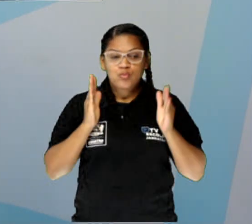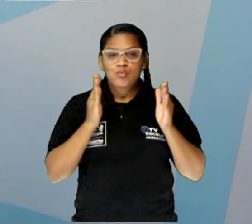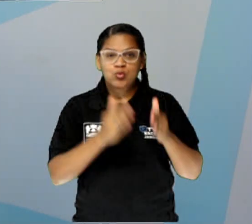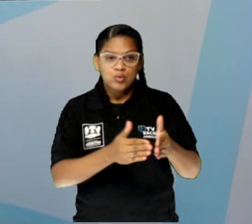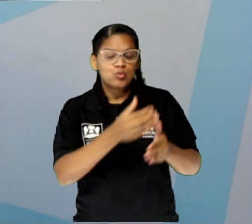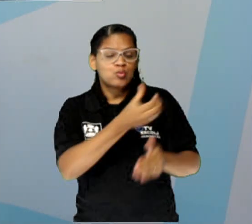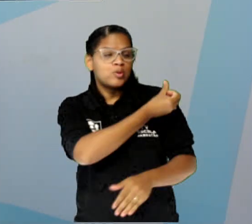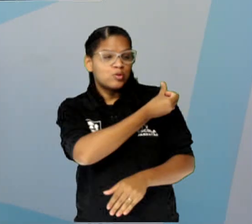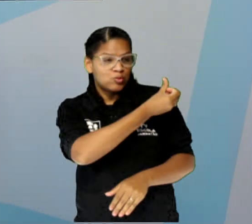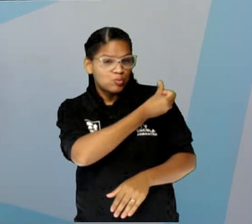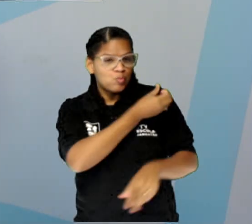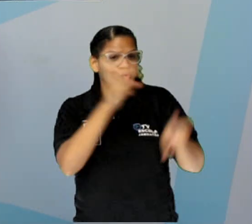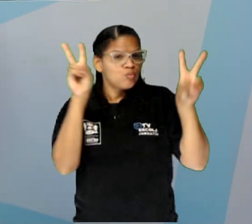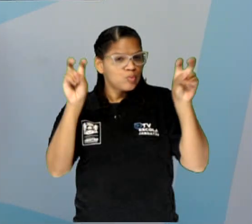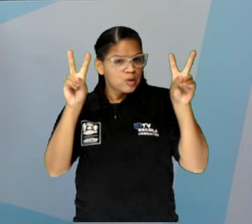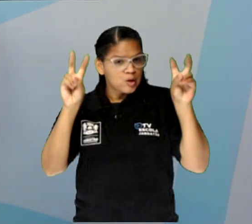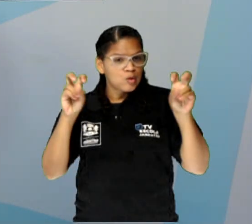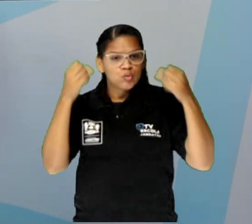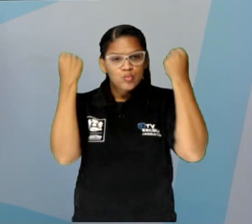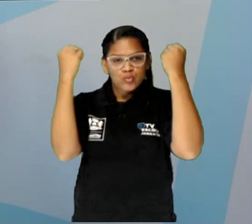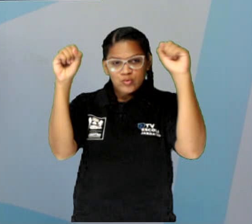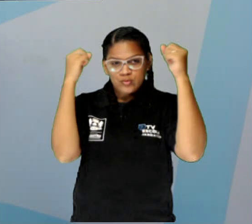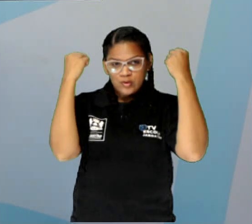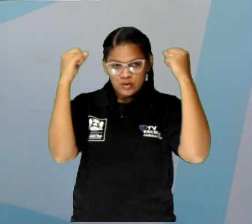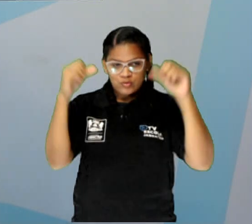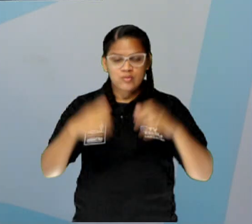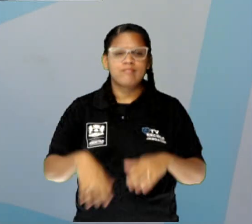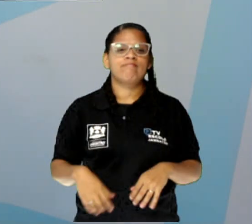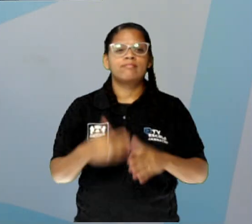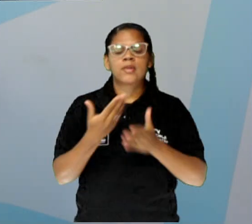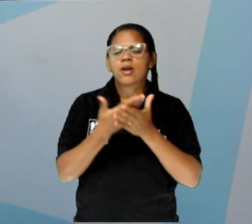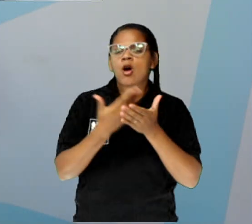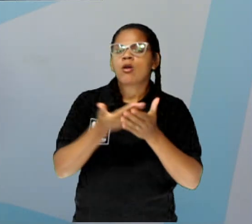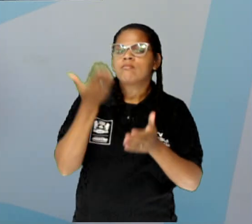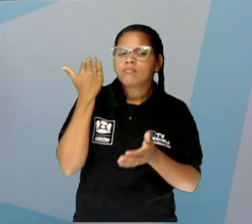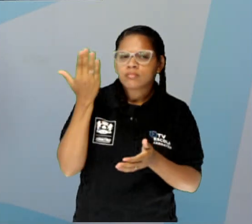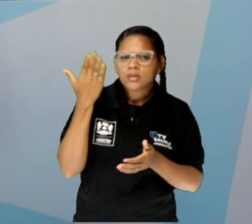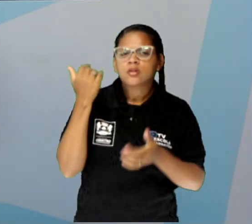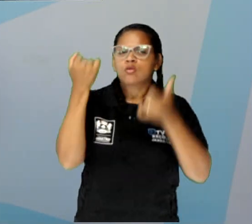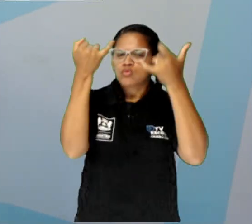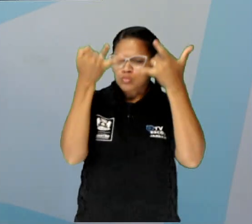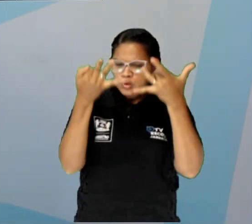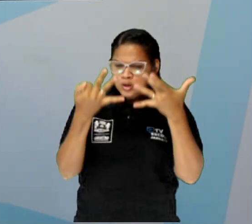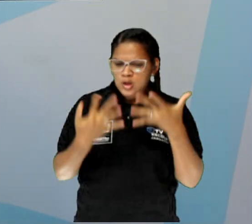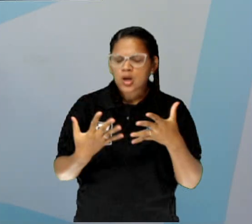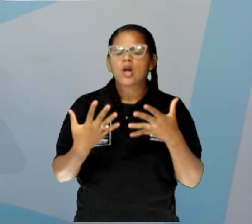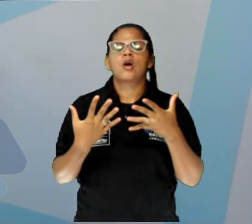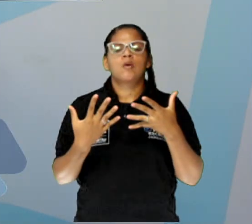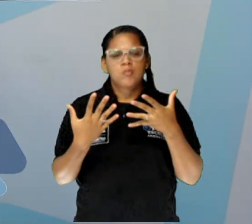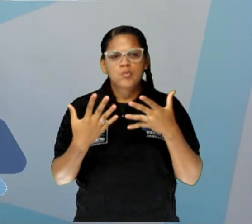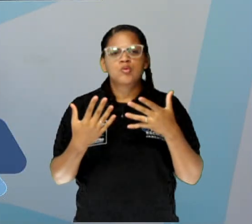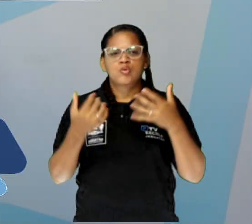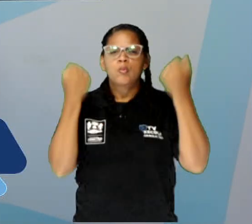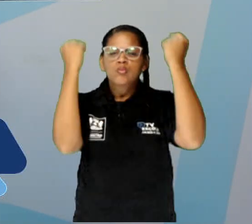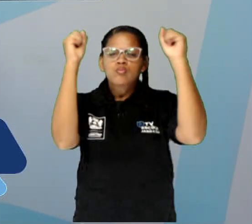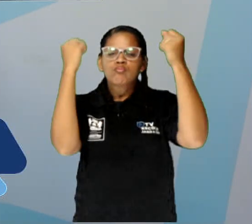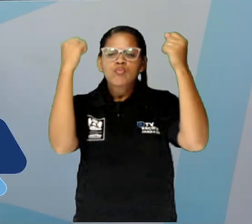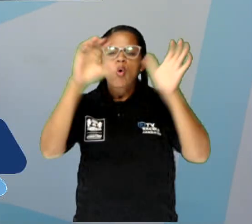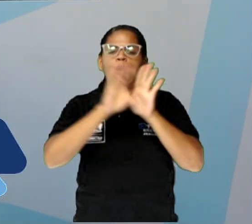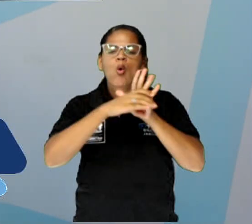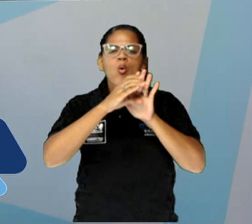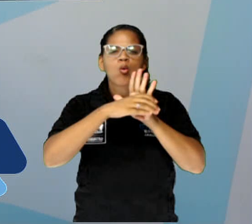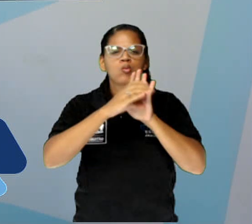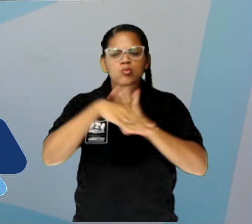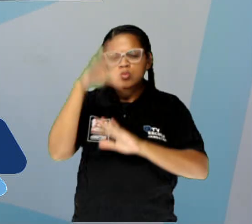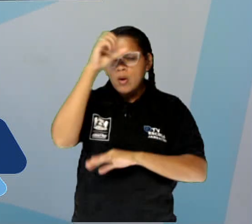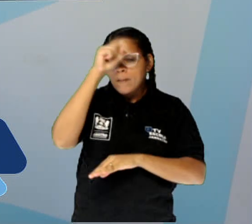falando um pouquinho sobre ginástica. A aula passada falamos um pouquinho sobre o conceito de ginástica. Aprendemos